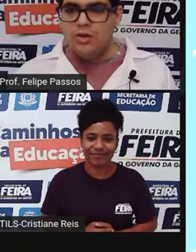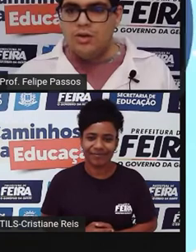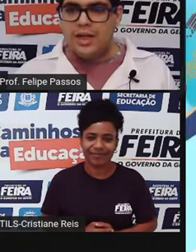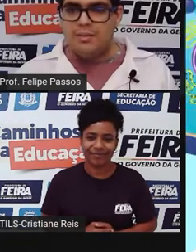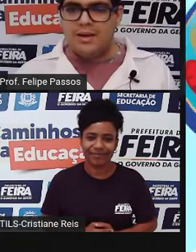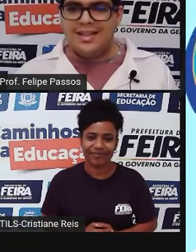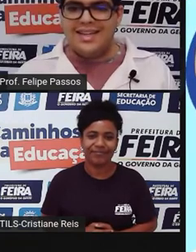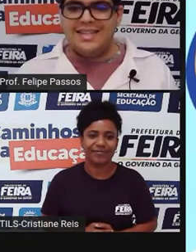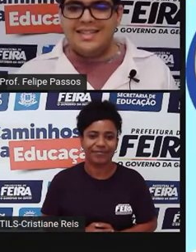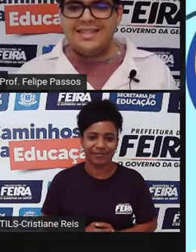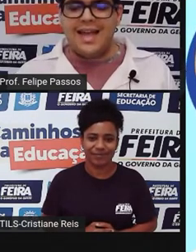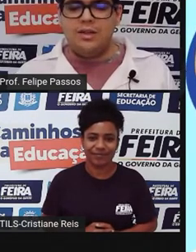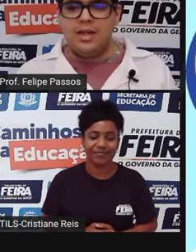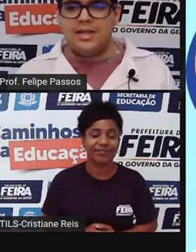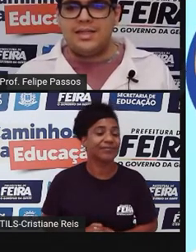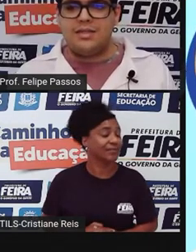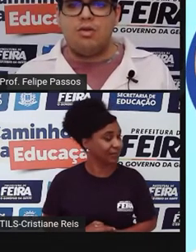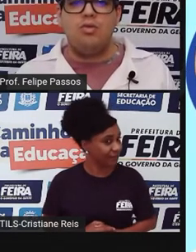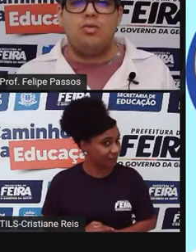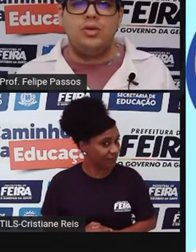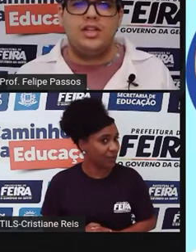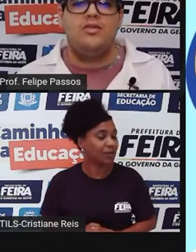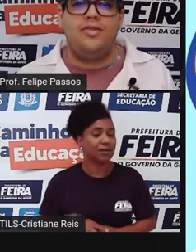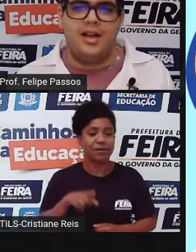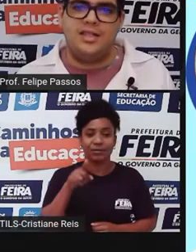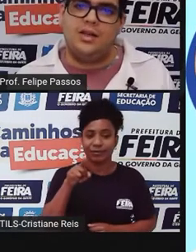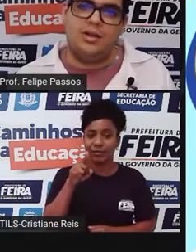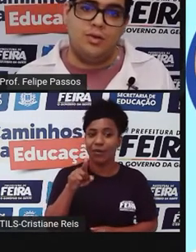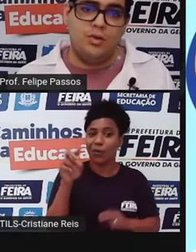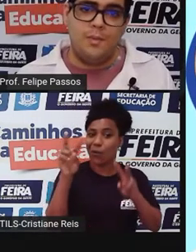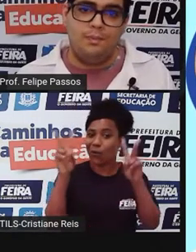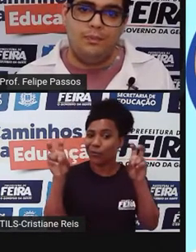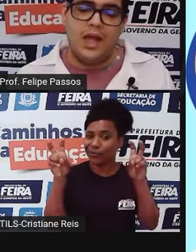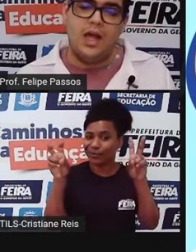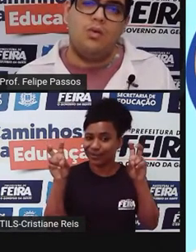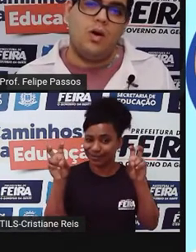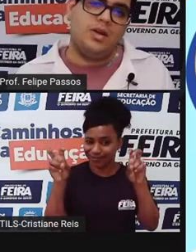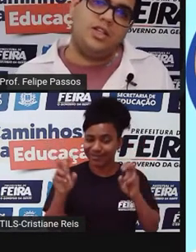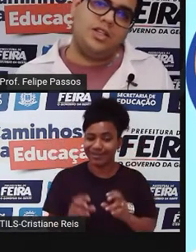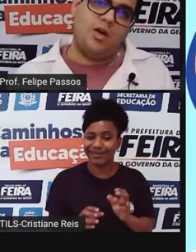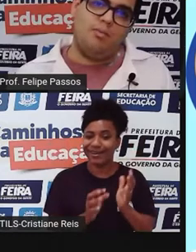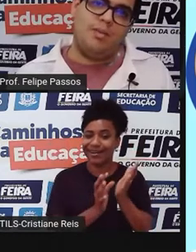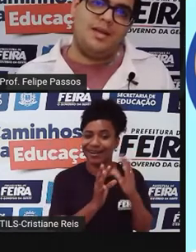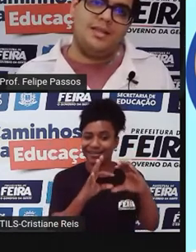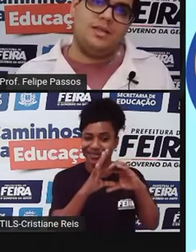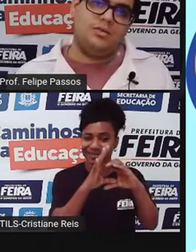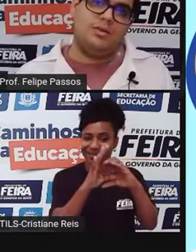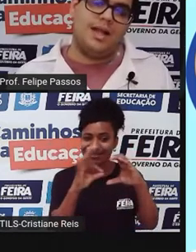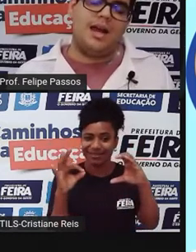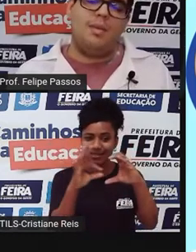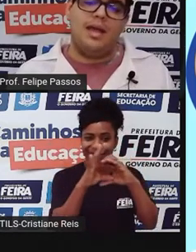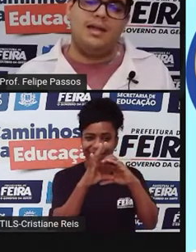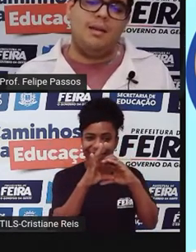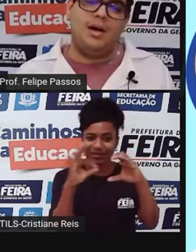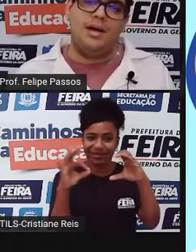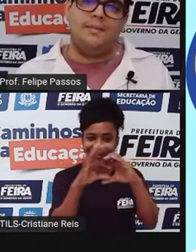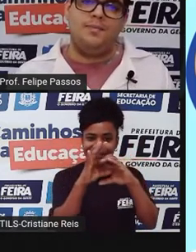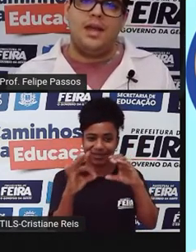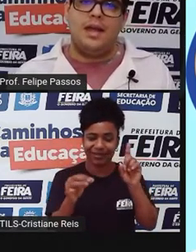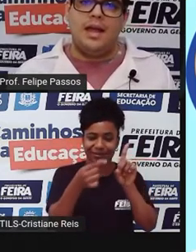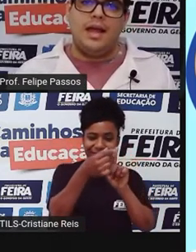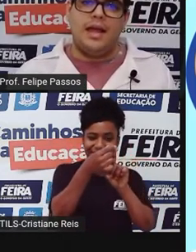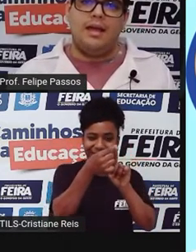Olha outro tema, células-tronco. Você já ouviu falar de célula-tronco? Quando a gente é um bebezinho, lá na barriga da